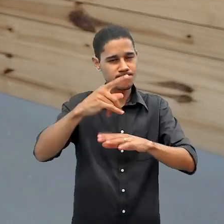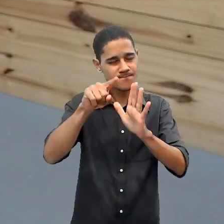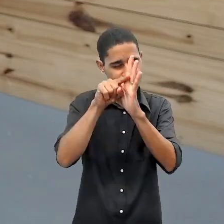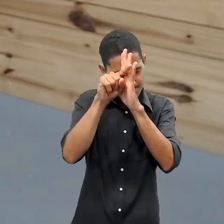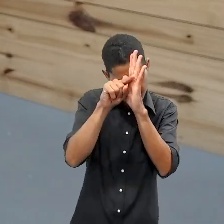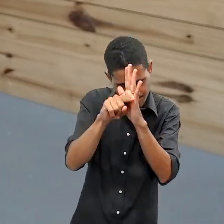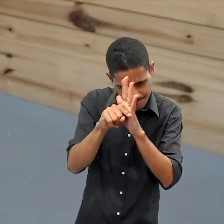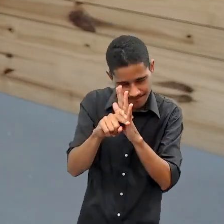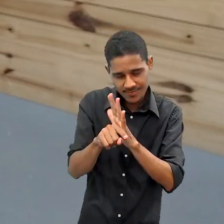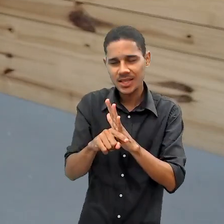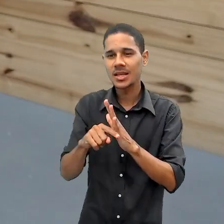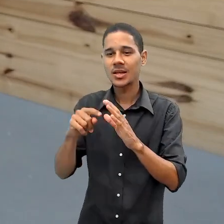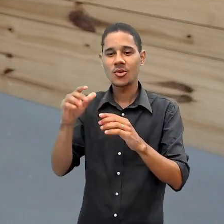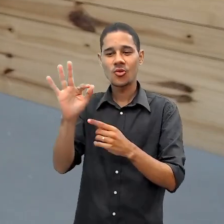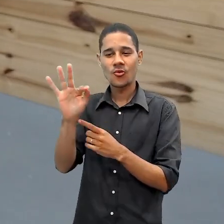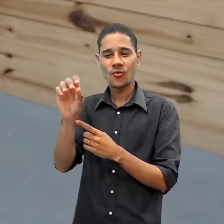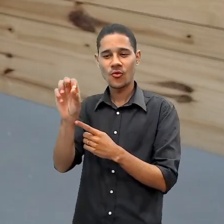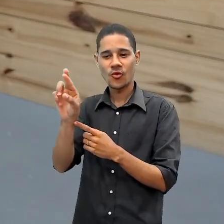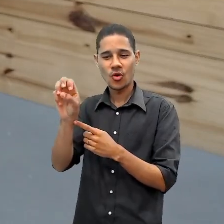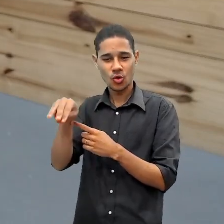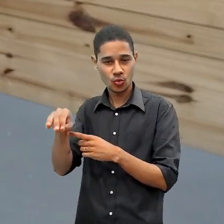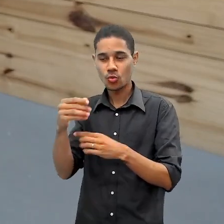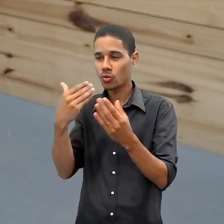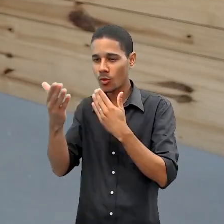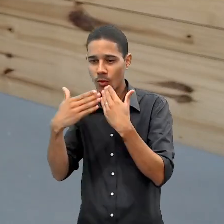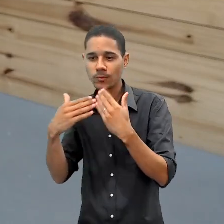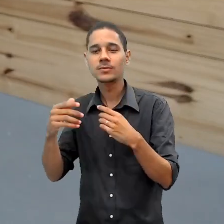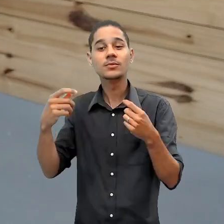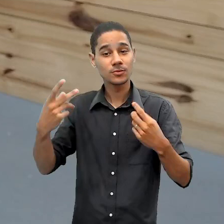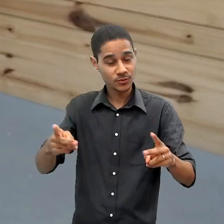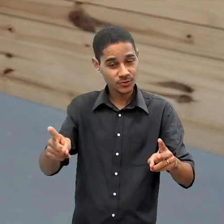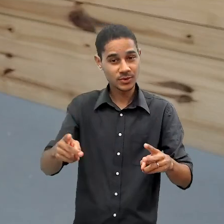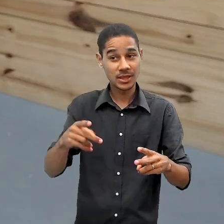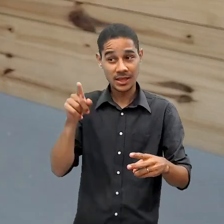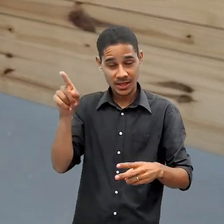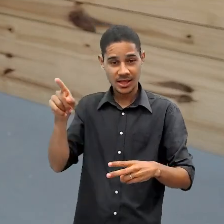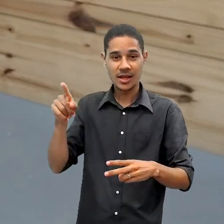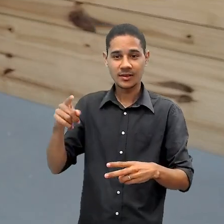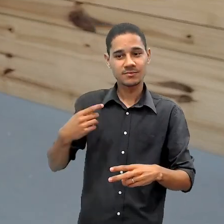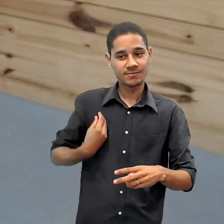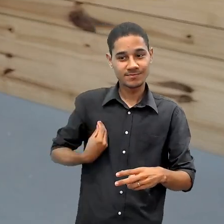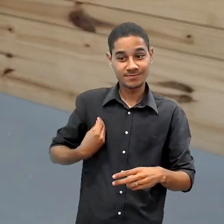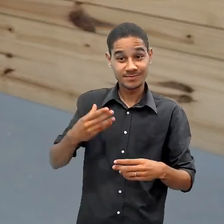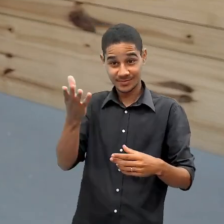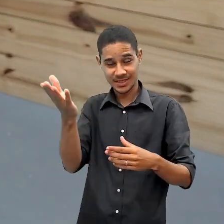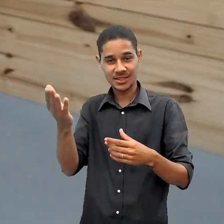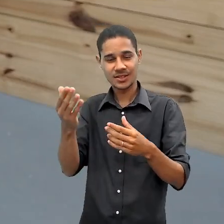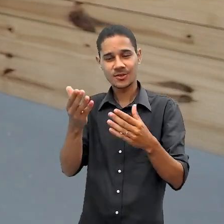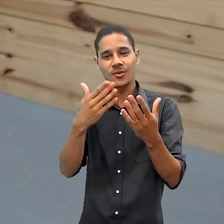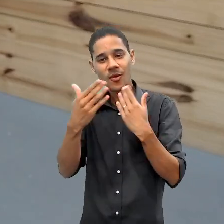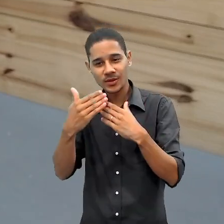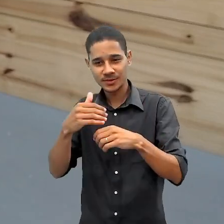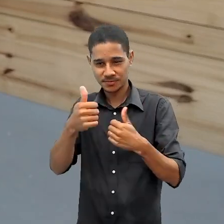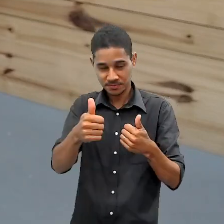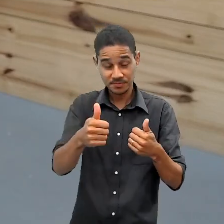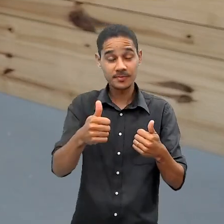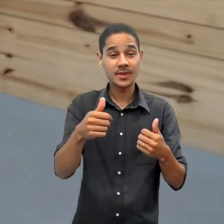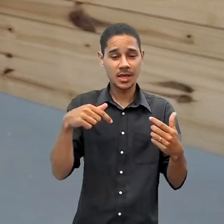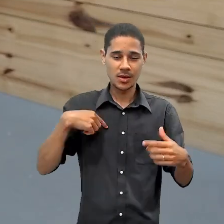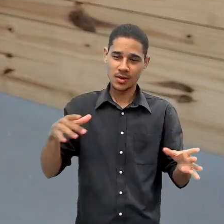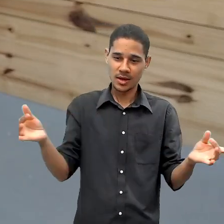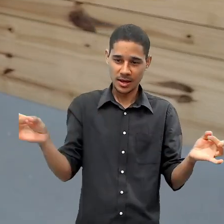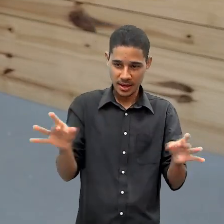deixem de discutir sobre isso no fórum, né? Nós estamos lá para trocarmos sempre uma boa ideia, tá ok? Eu vou ficando por aqui